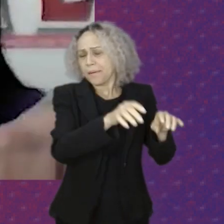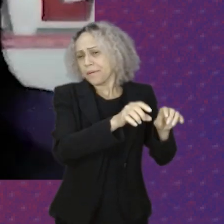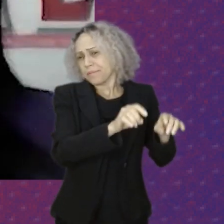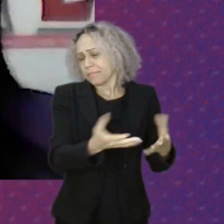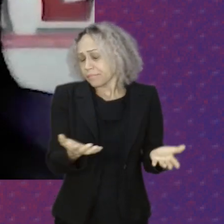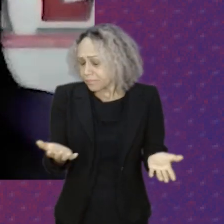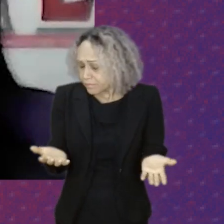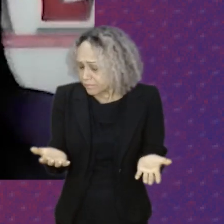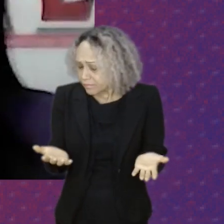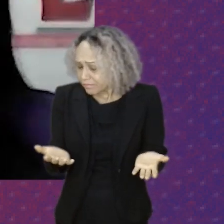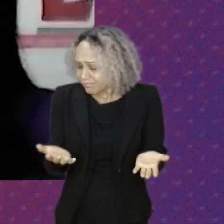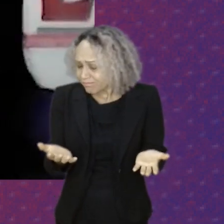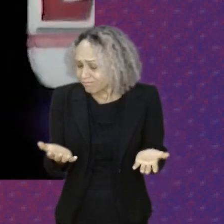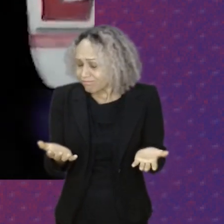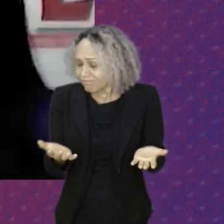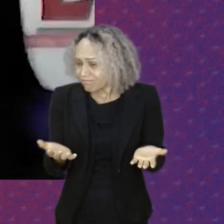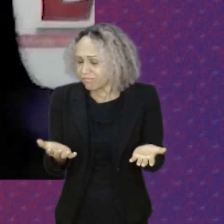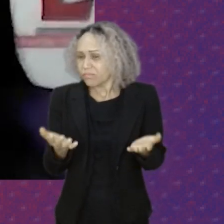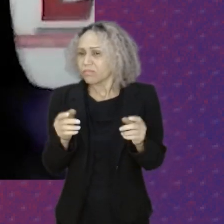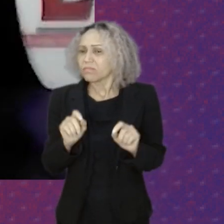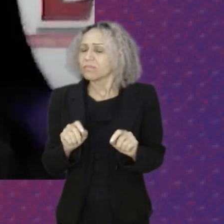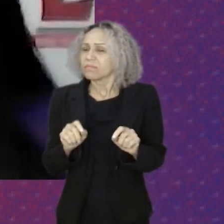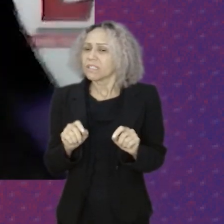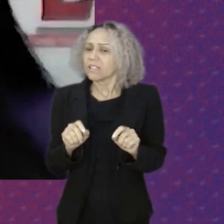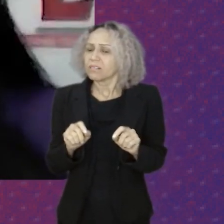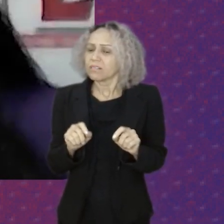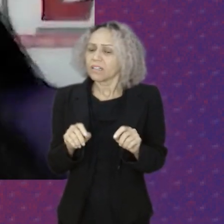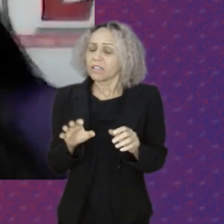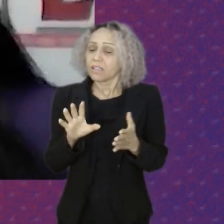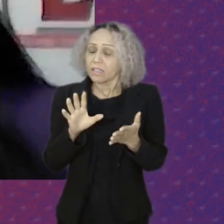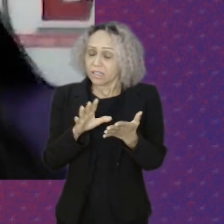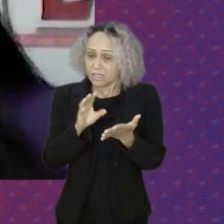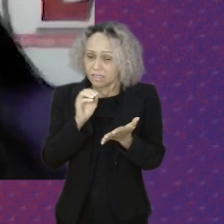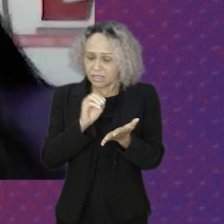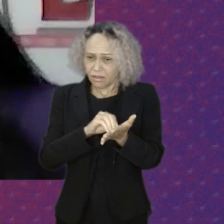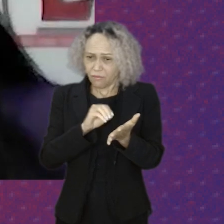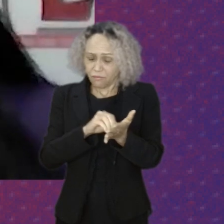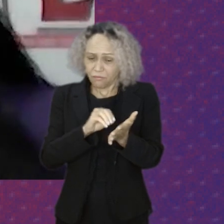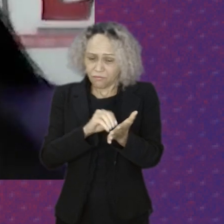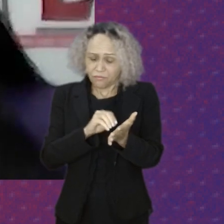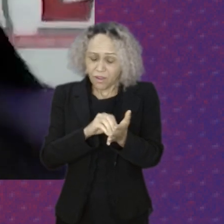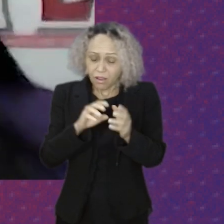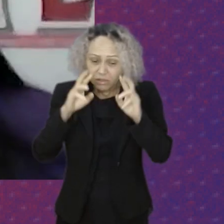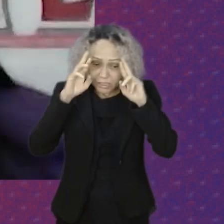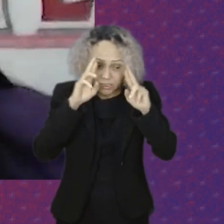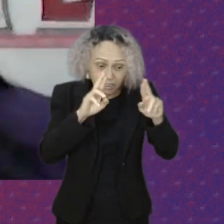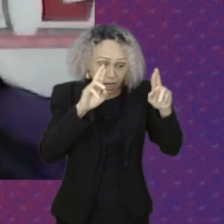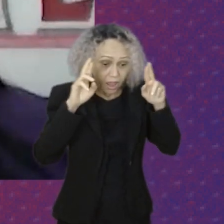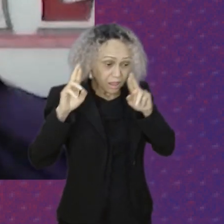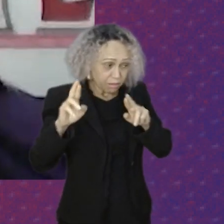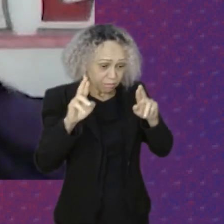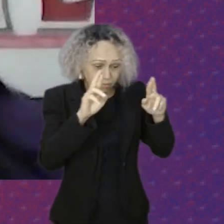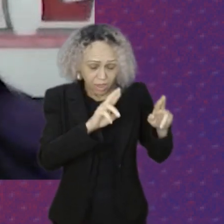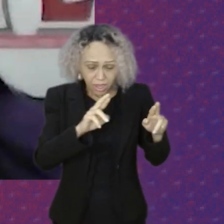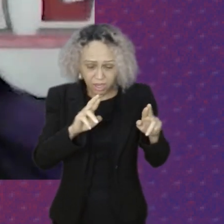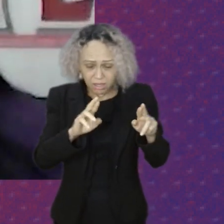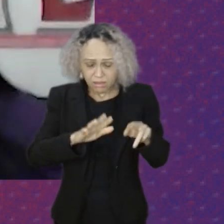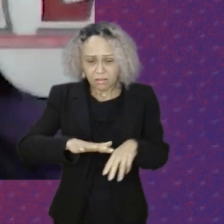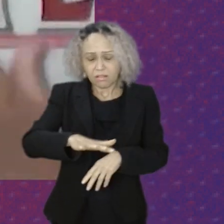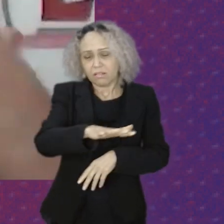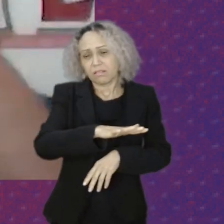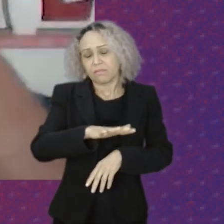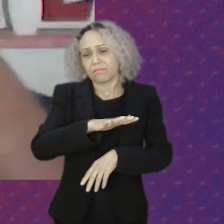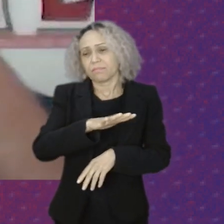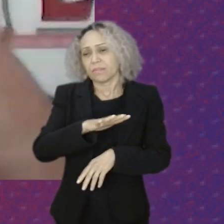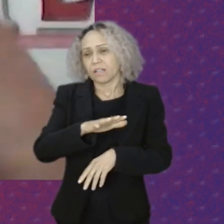essa invisibilidade ainda para as pessoas do campo. E isso